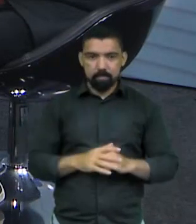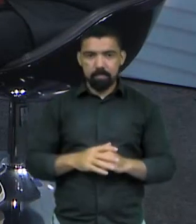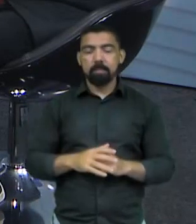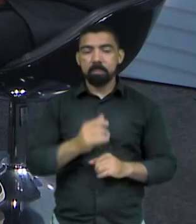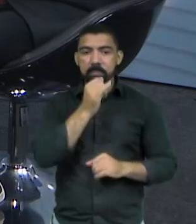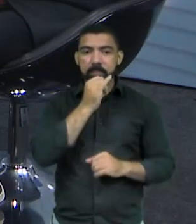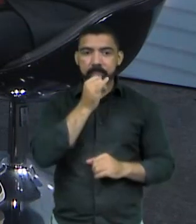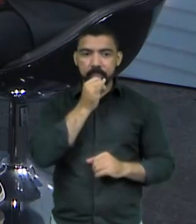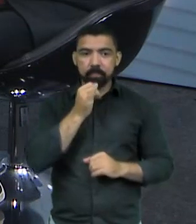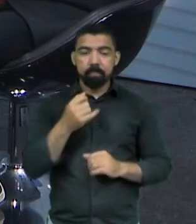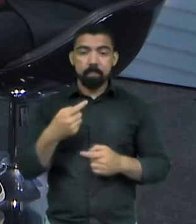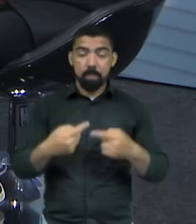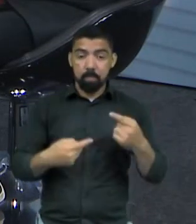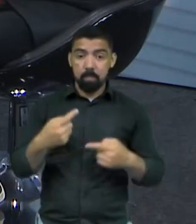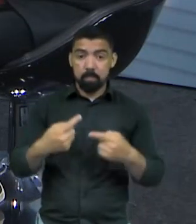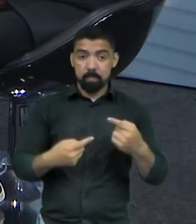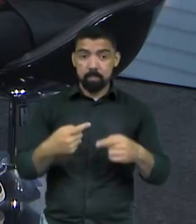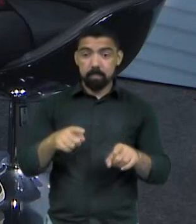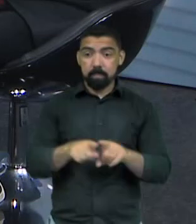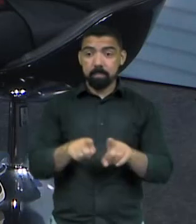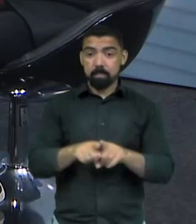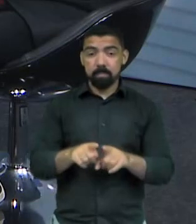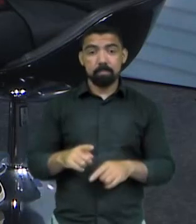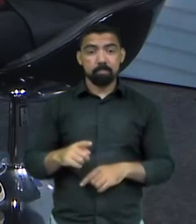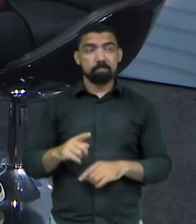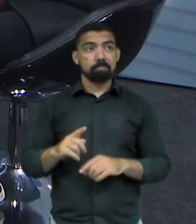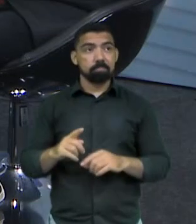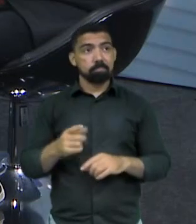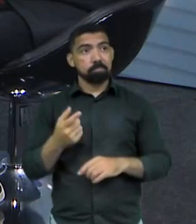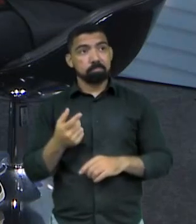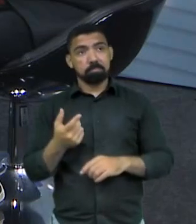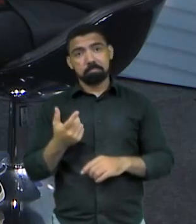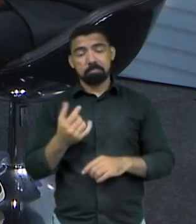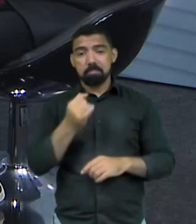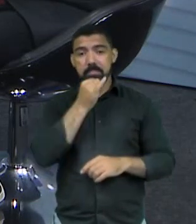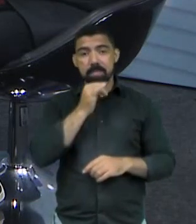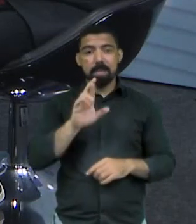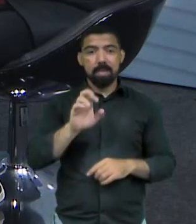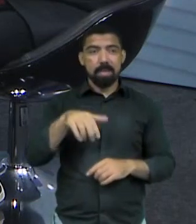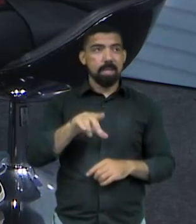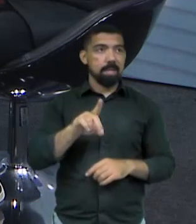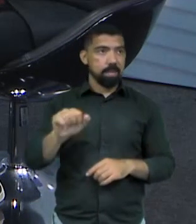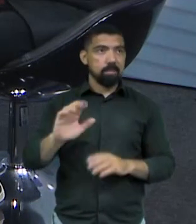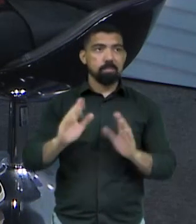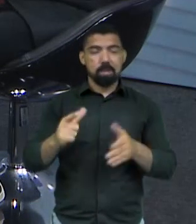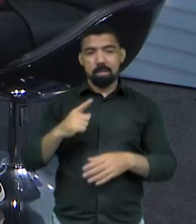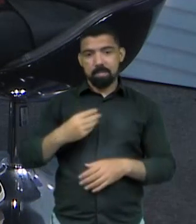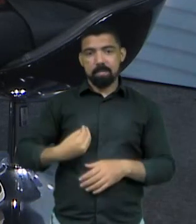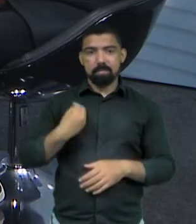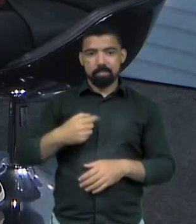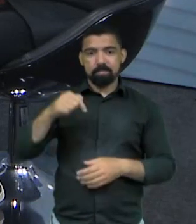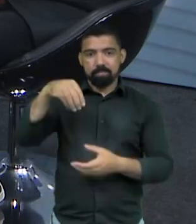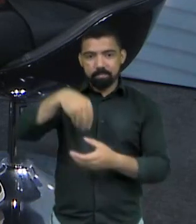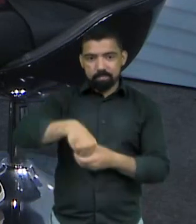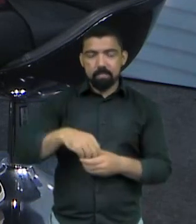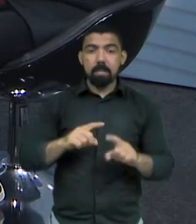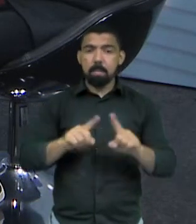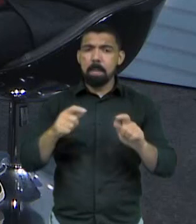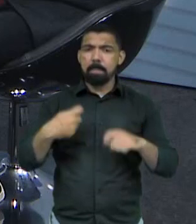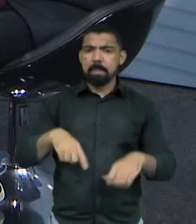própria política também de concentração que existe no país, é um grande desafio. Então, você tem que